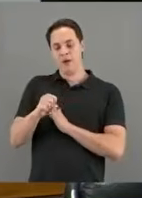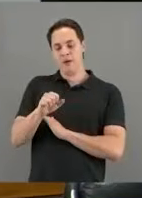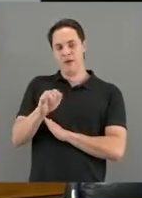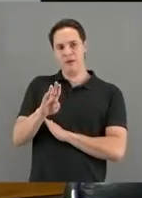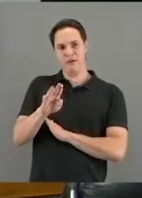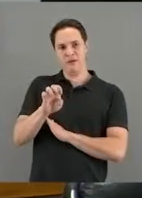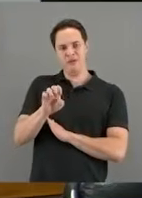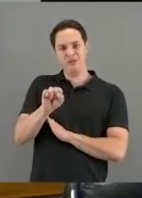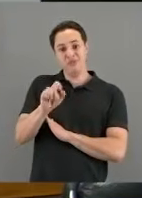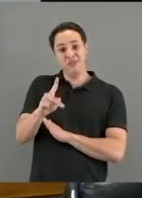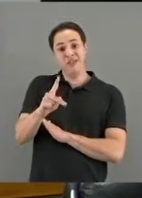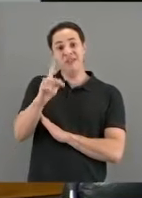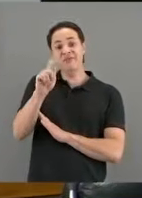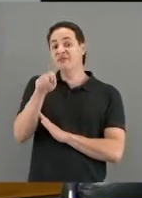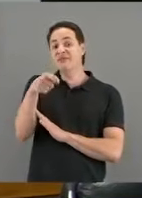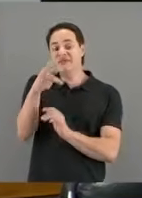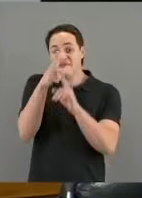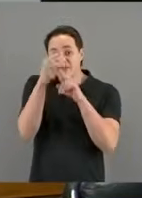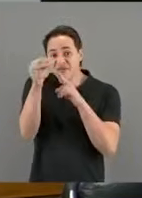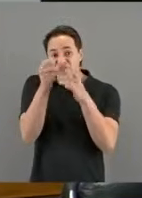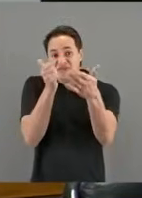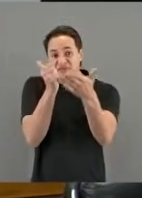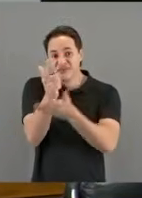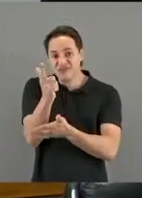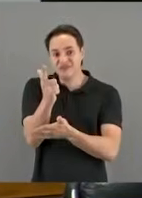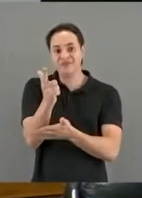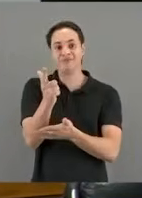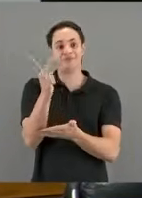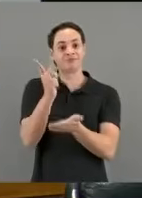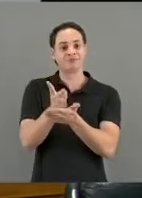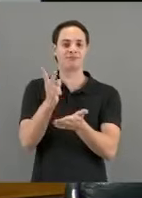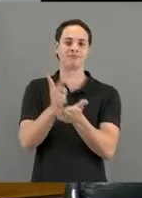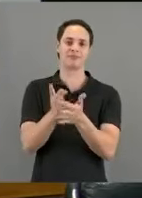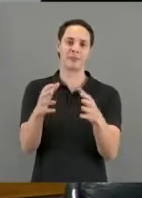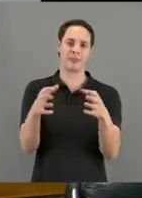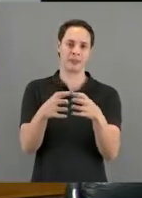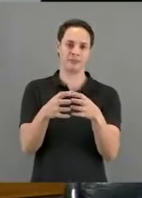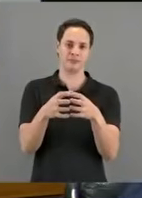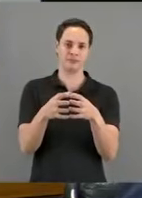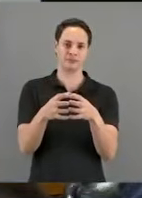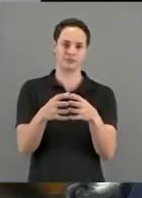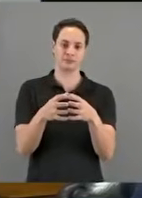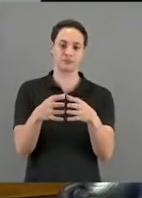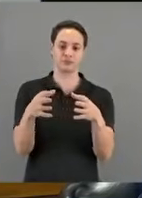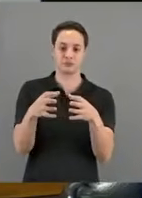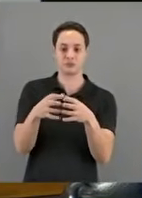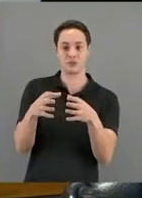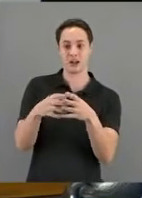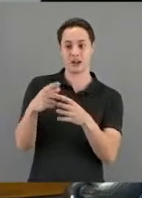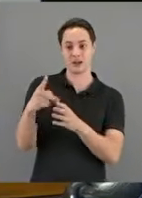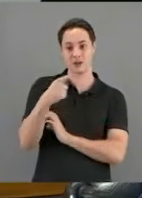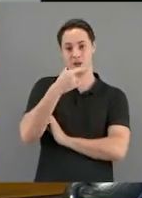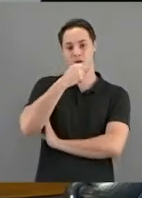ganha de novo, senhor presidente? Quem é que compra a Equatorial? O mesmo grupo. O grupo do Vorcaro,